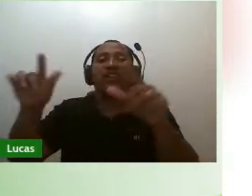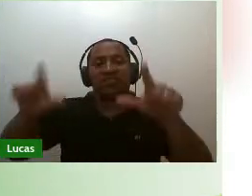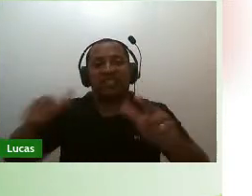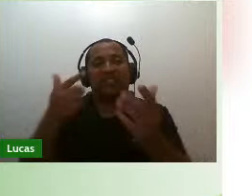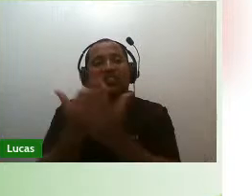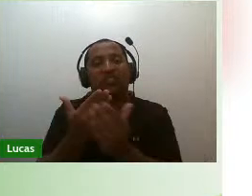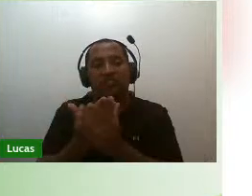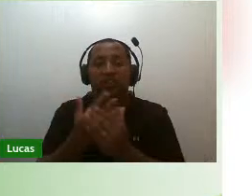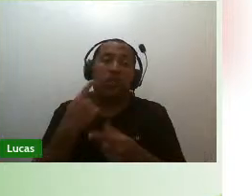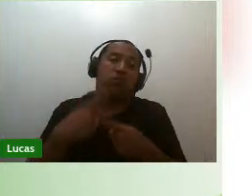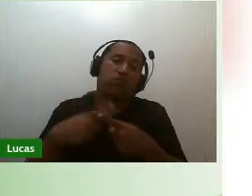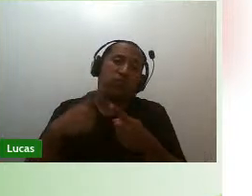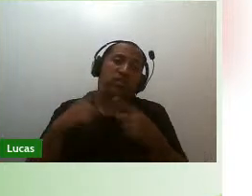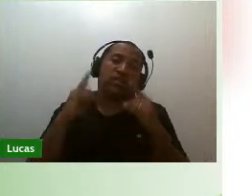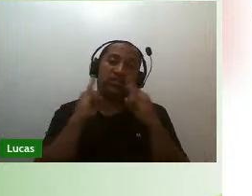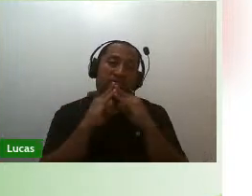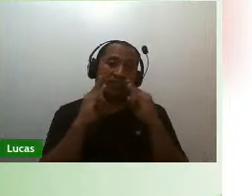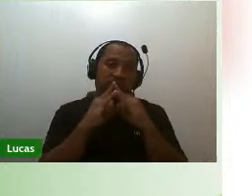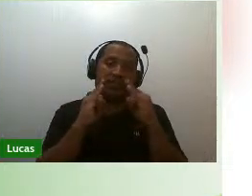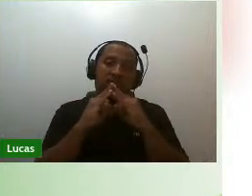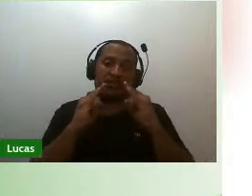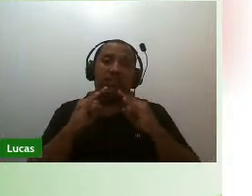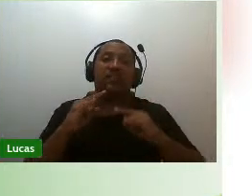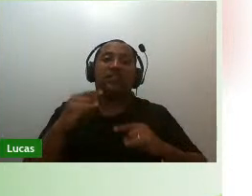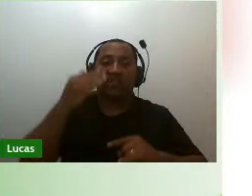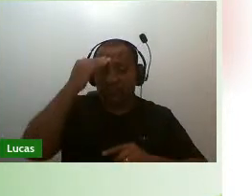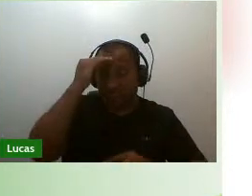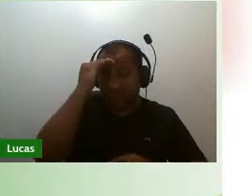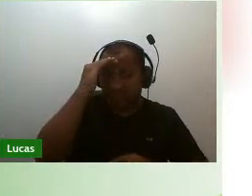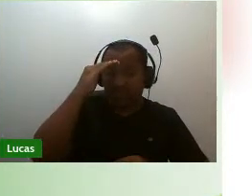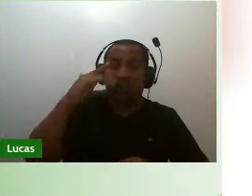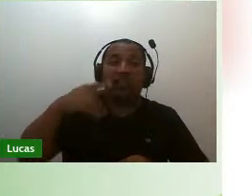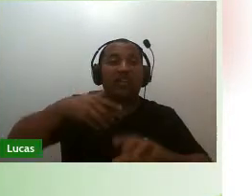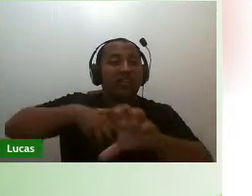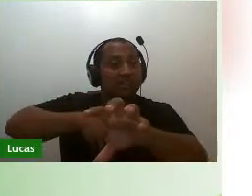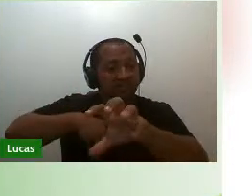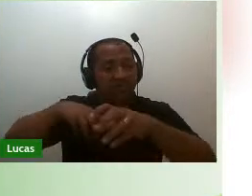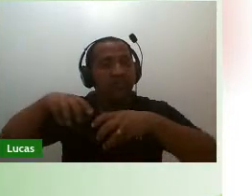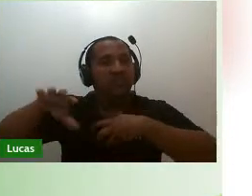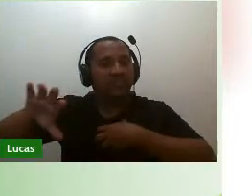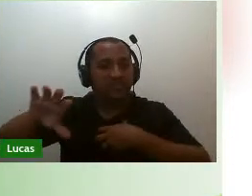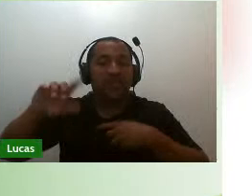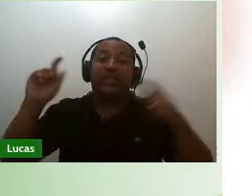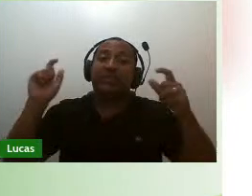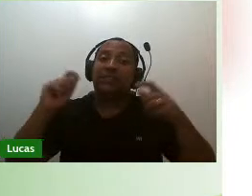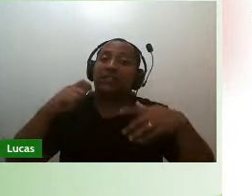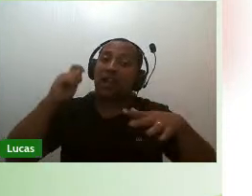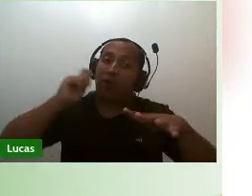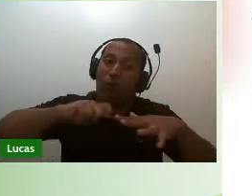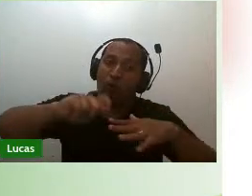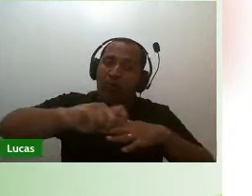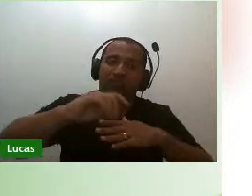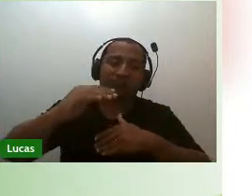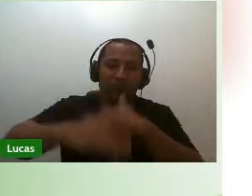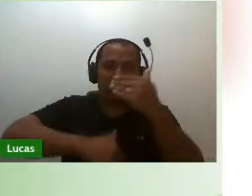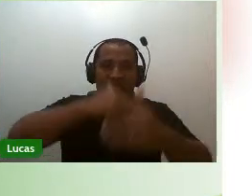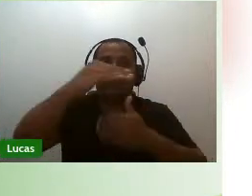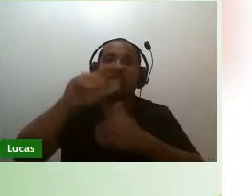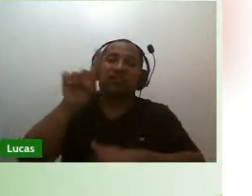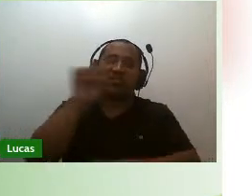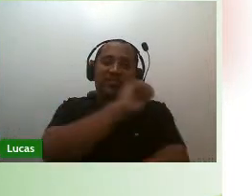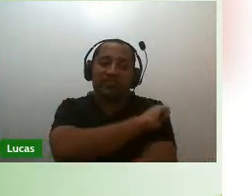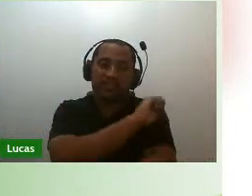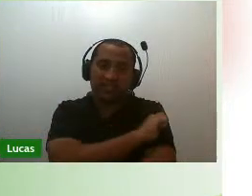porque uma instituição que se presta a entender que a empatia é uma competência importante para o desenvolvimento dos seus alunos,